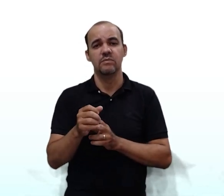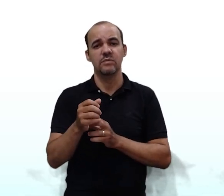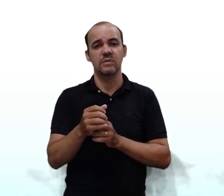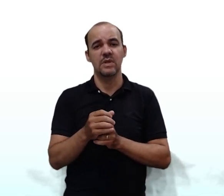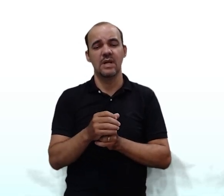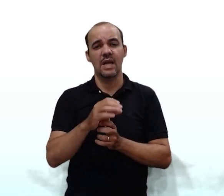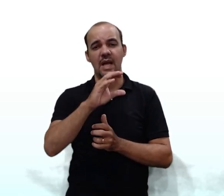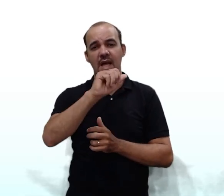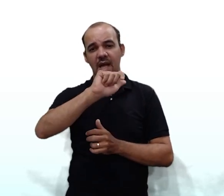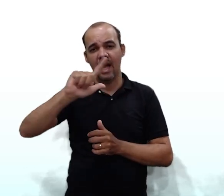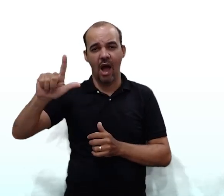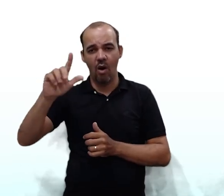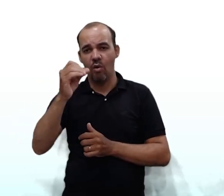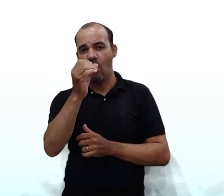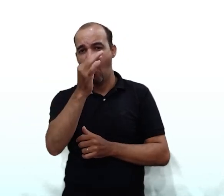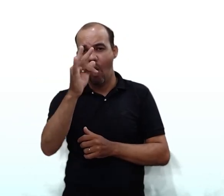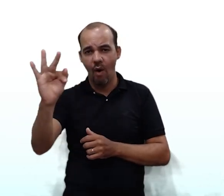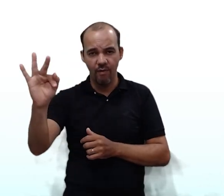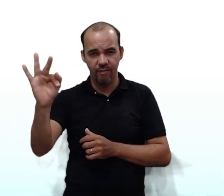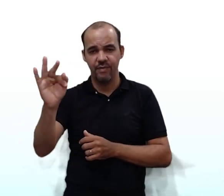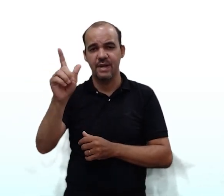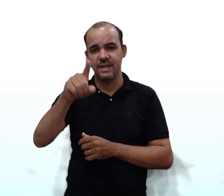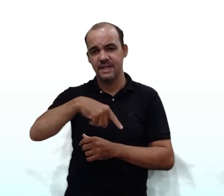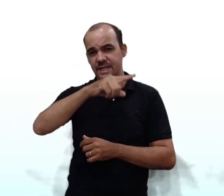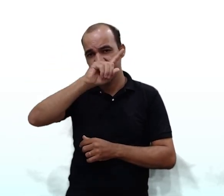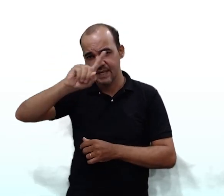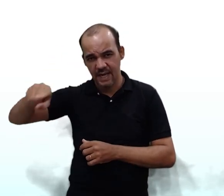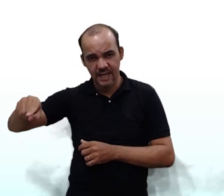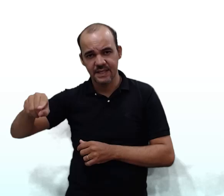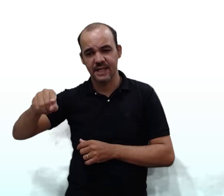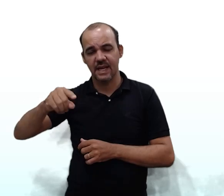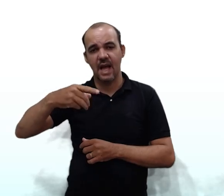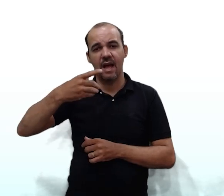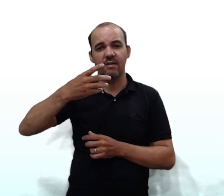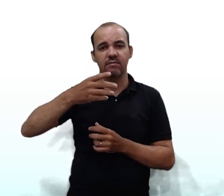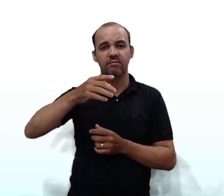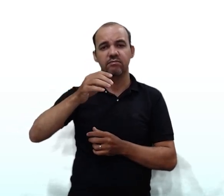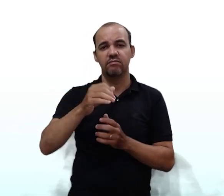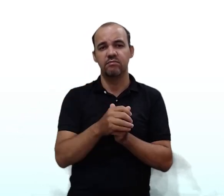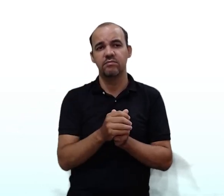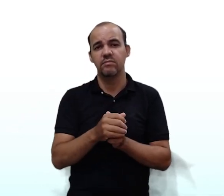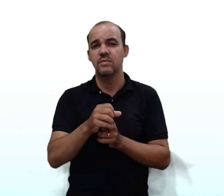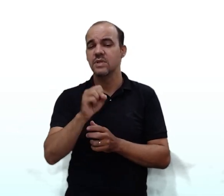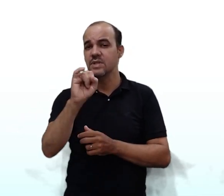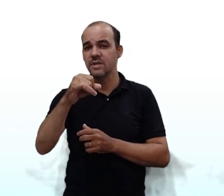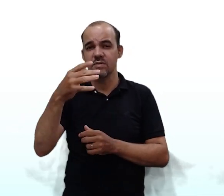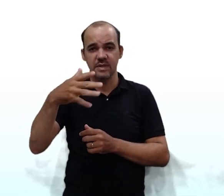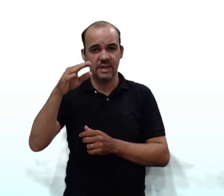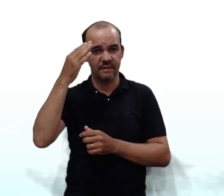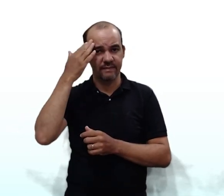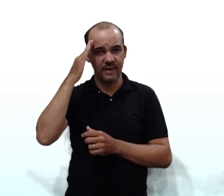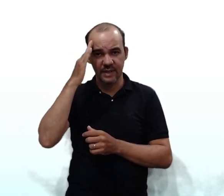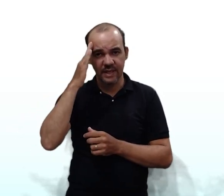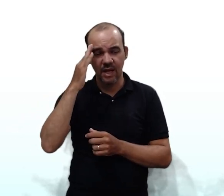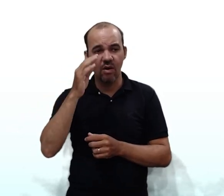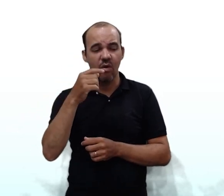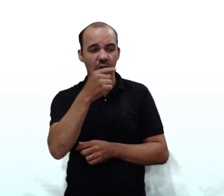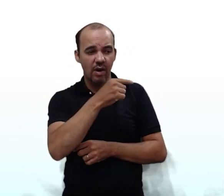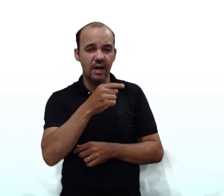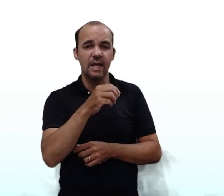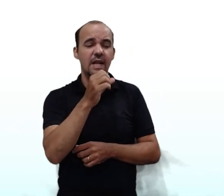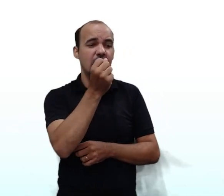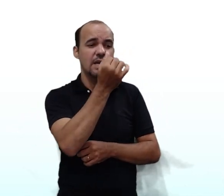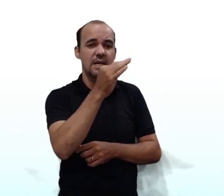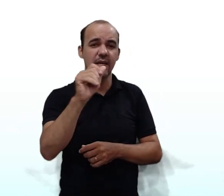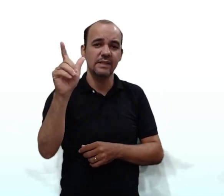off significa cancelar. E eu estou dizendo aí nessa frase, se você não entendeu, que o senhor